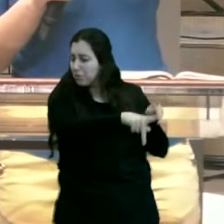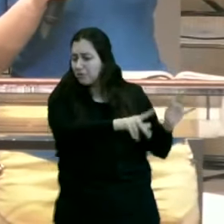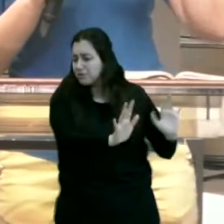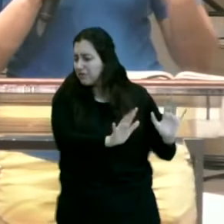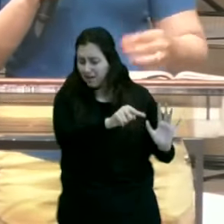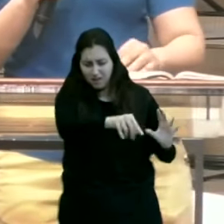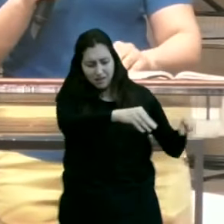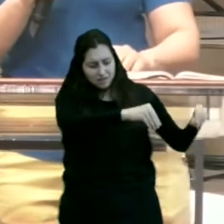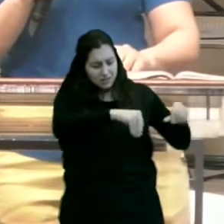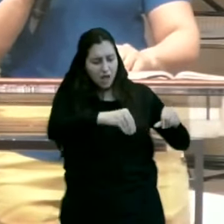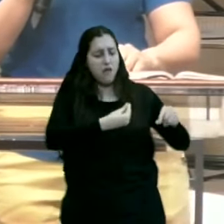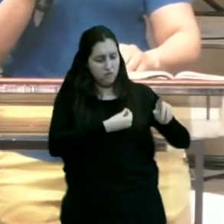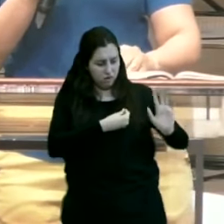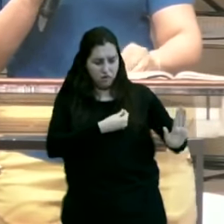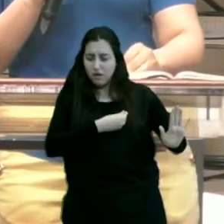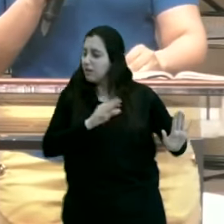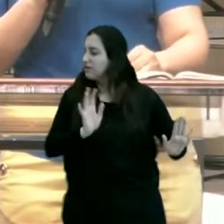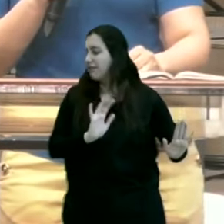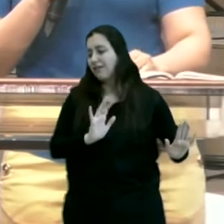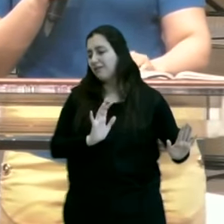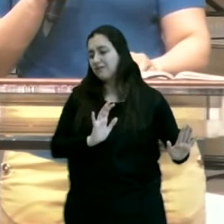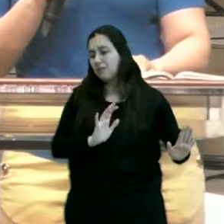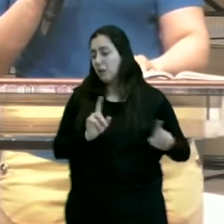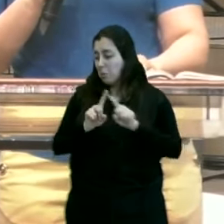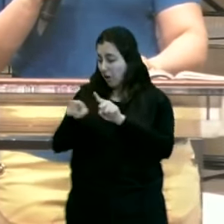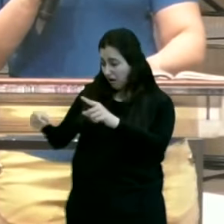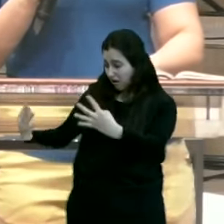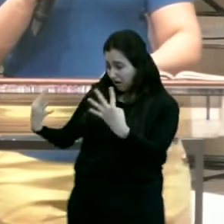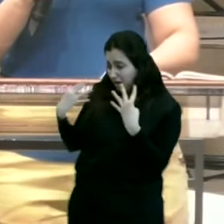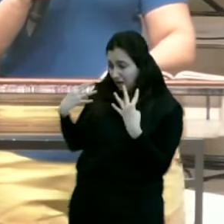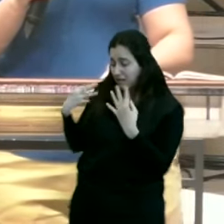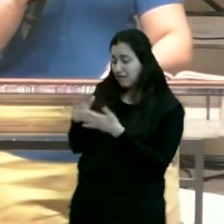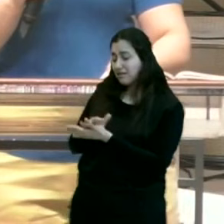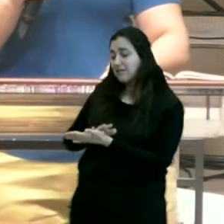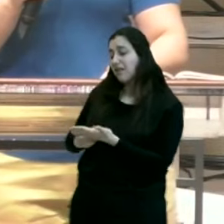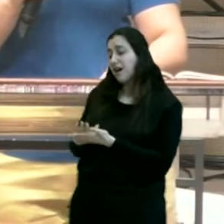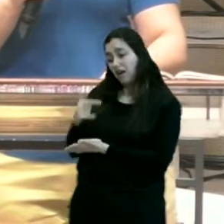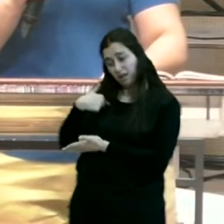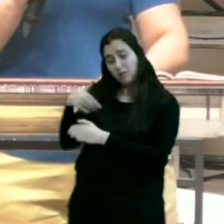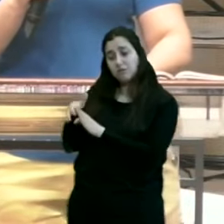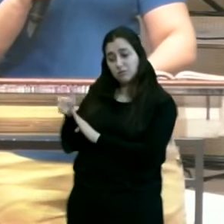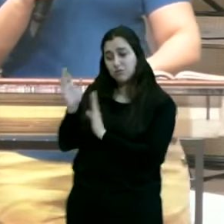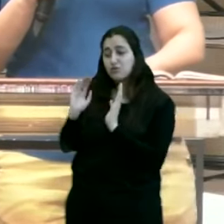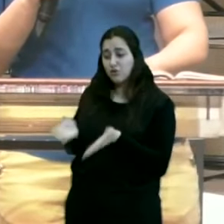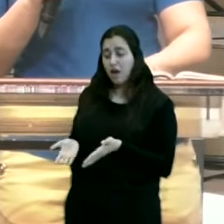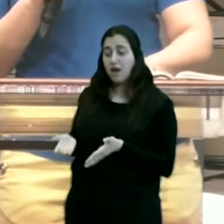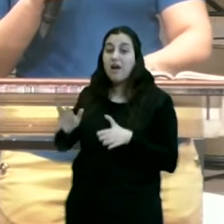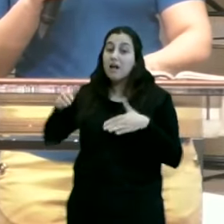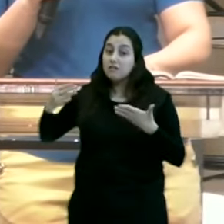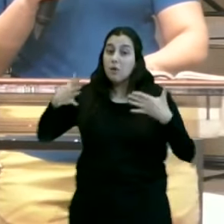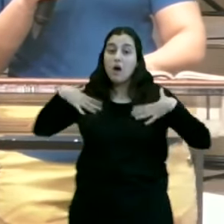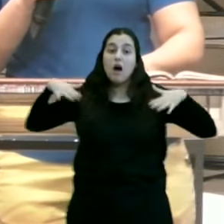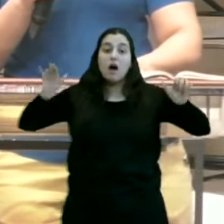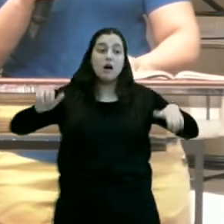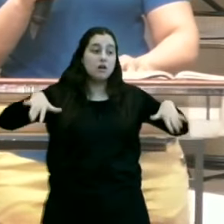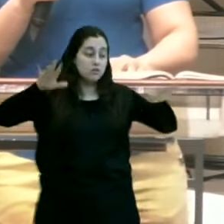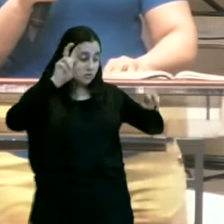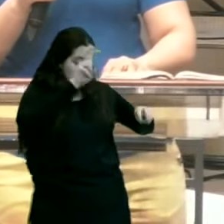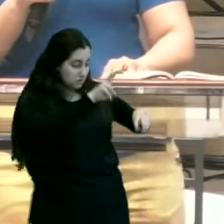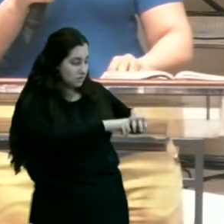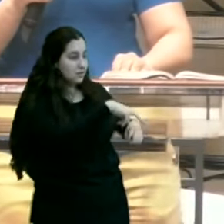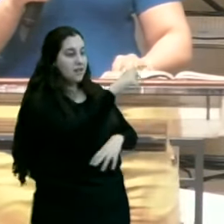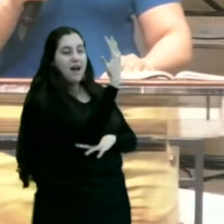cuja terra vivem. Mas vocês não me deram ouvido. Então o anjo do Senhor veio e sentou-se sobre a grande árvore